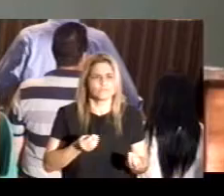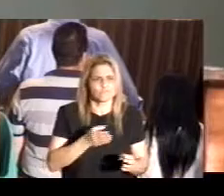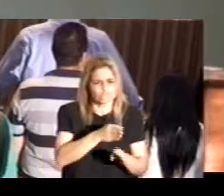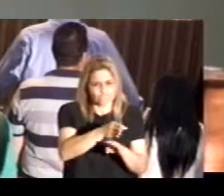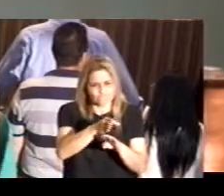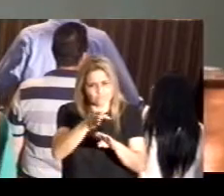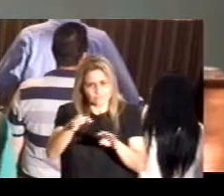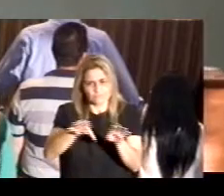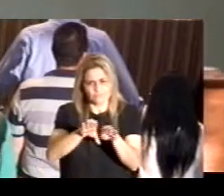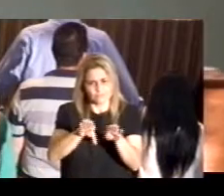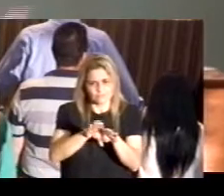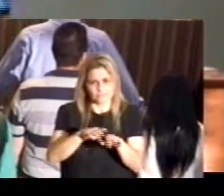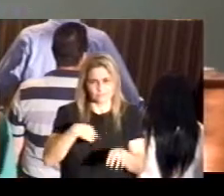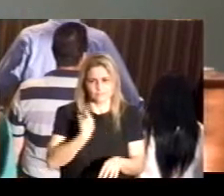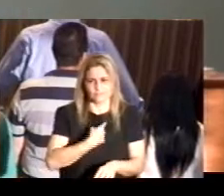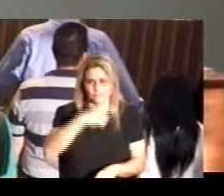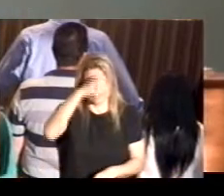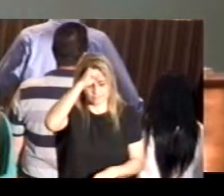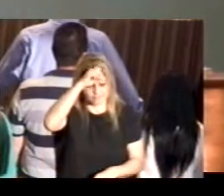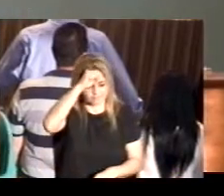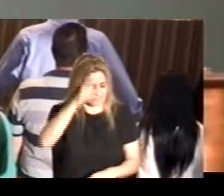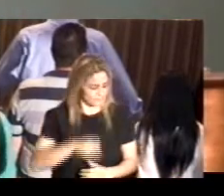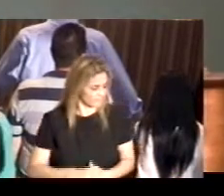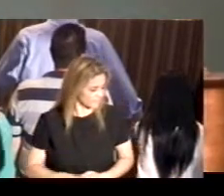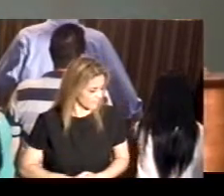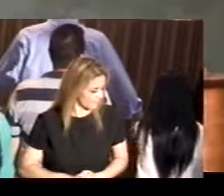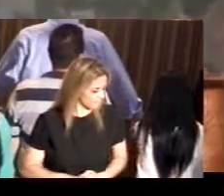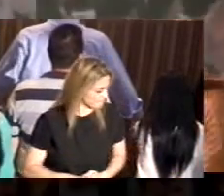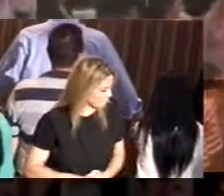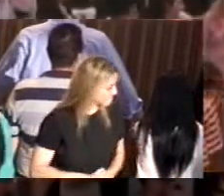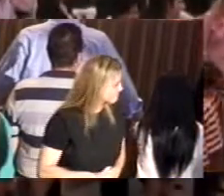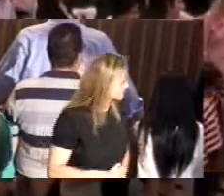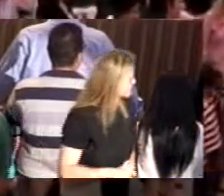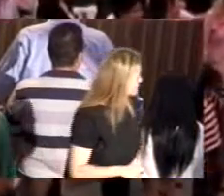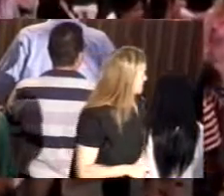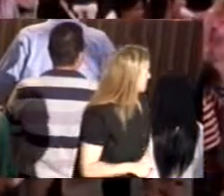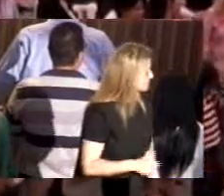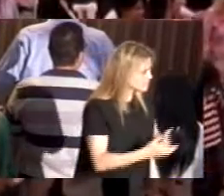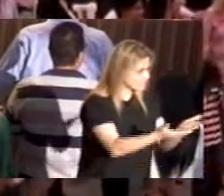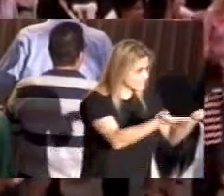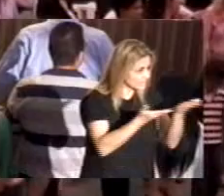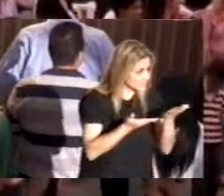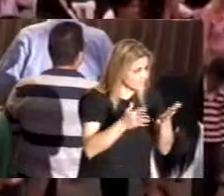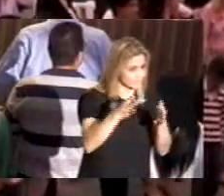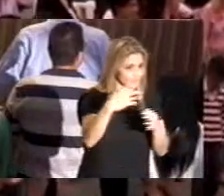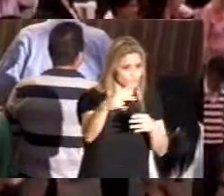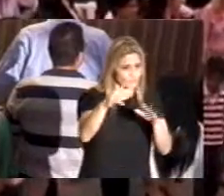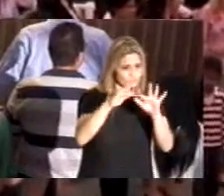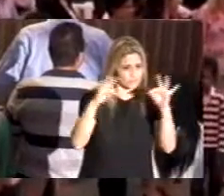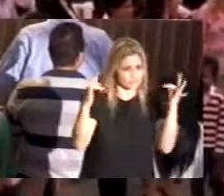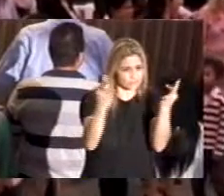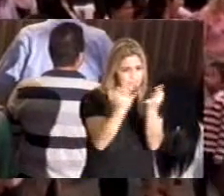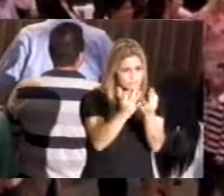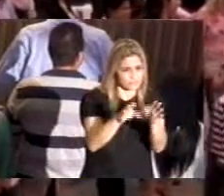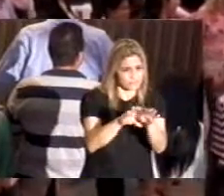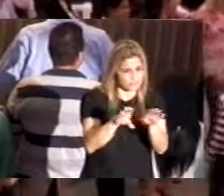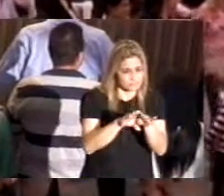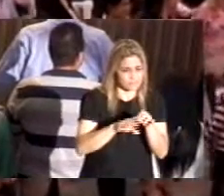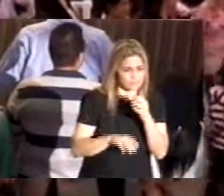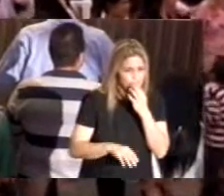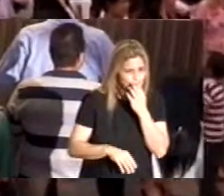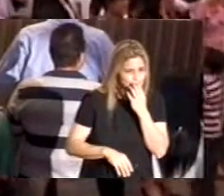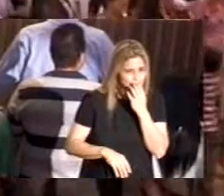aprender isso hoje à noite. Queria convidar você para estar comigo, tá? Traz a tua família, porque se começou a